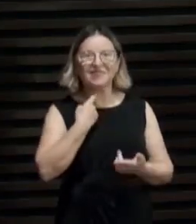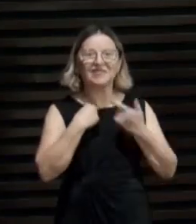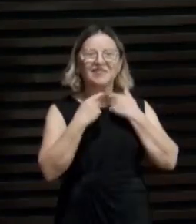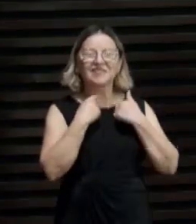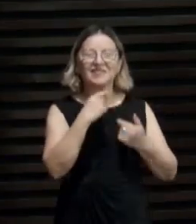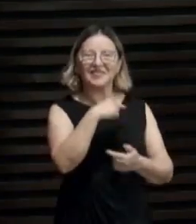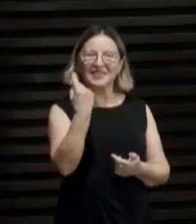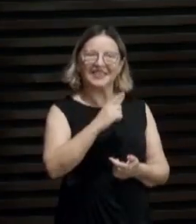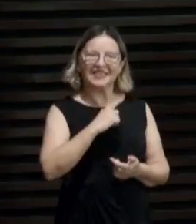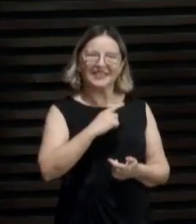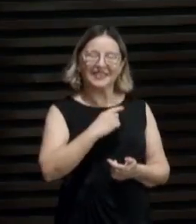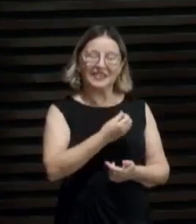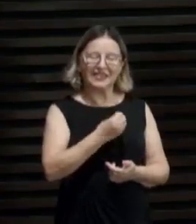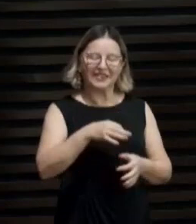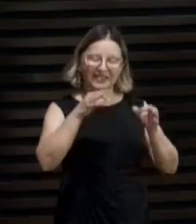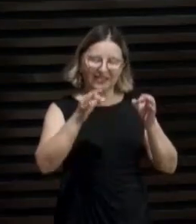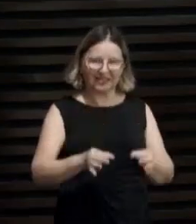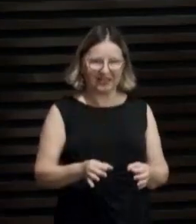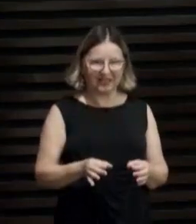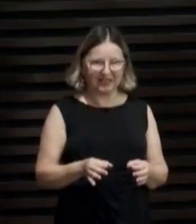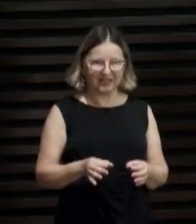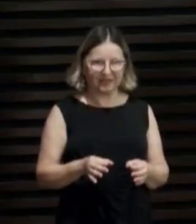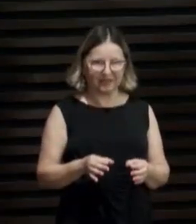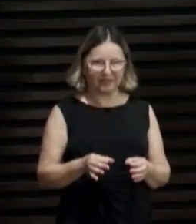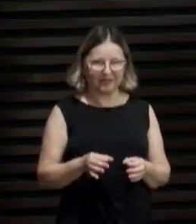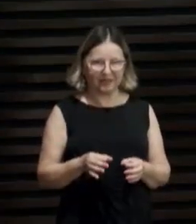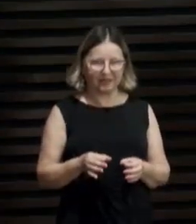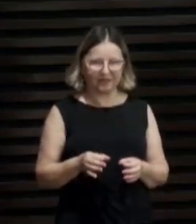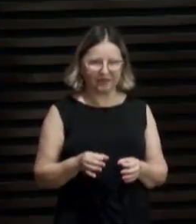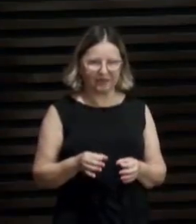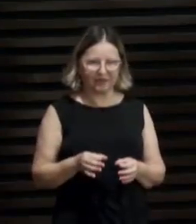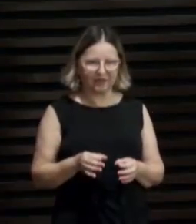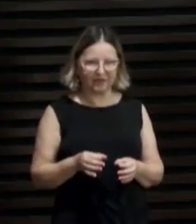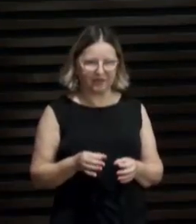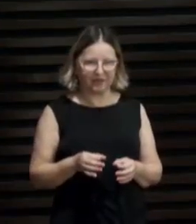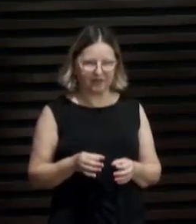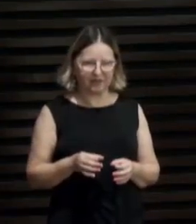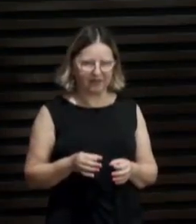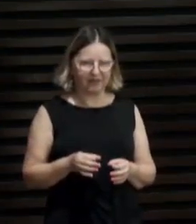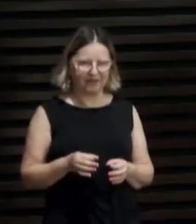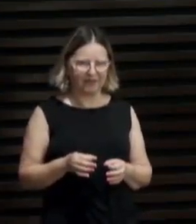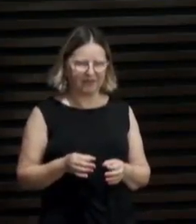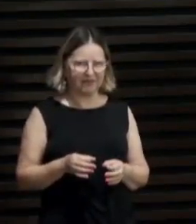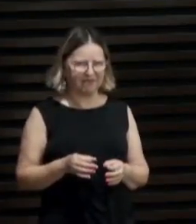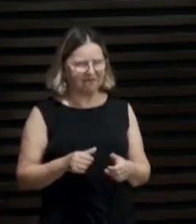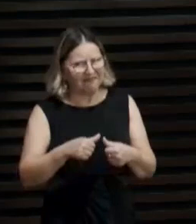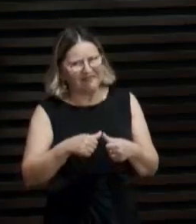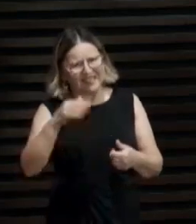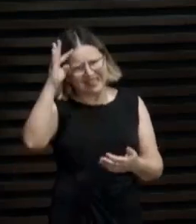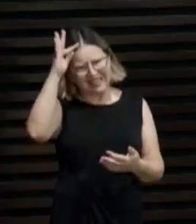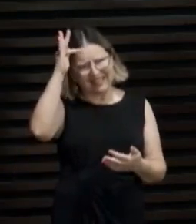nós tenhamos uma vida correta e não perversa. Essa fé é